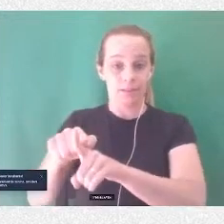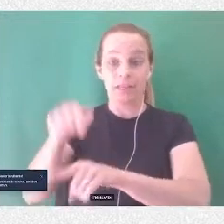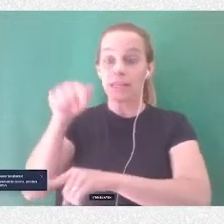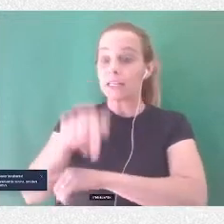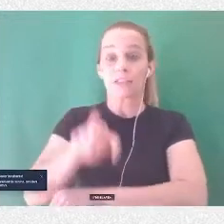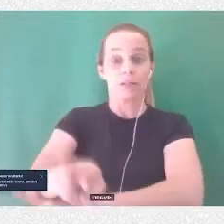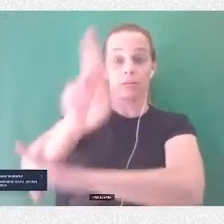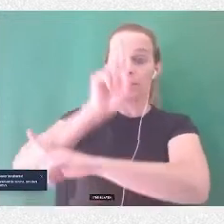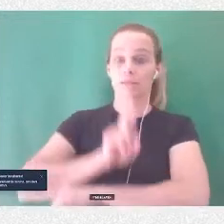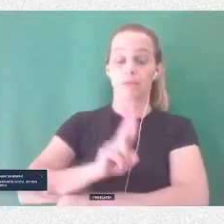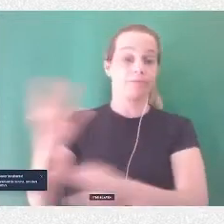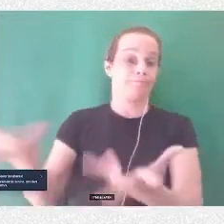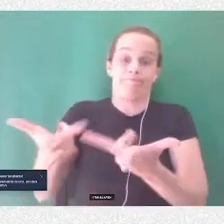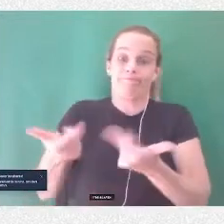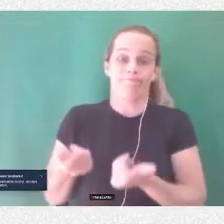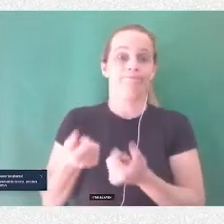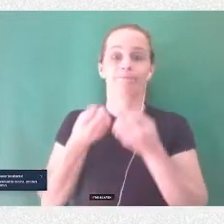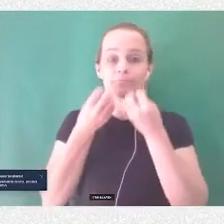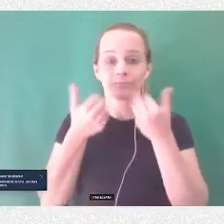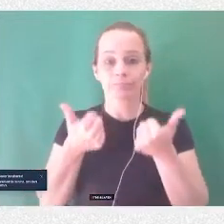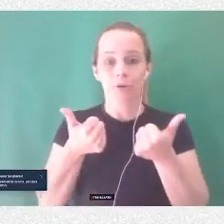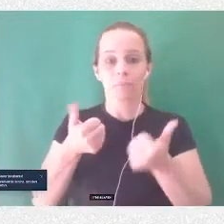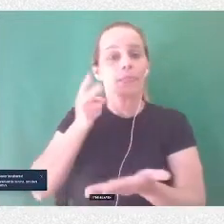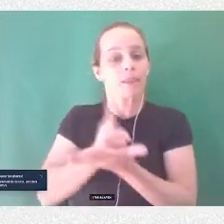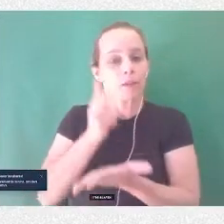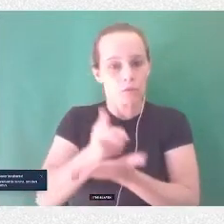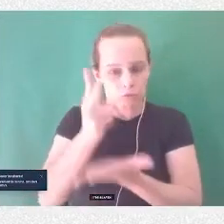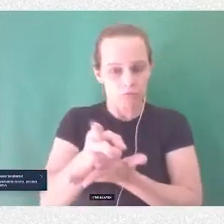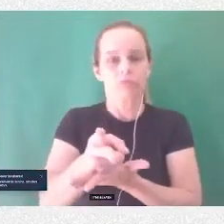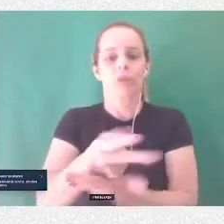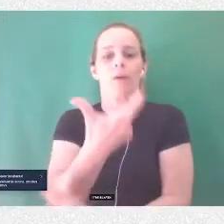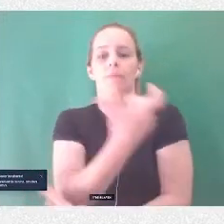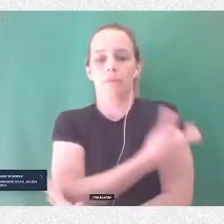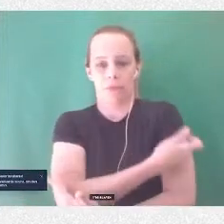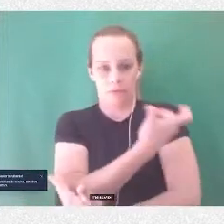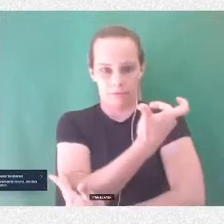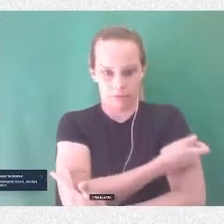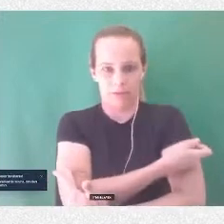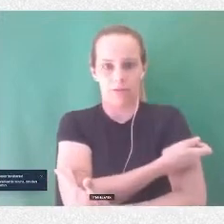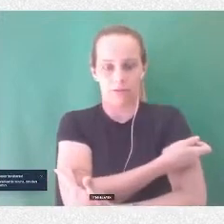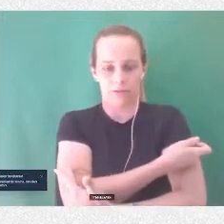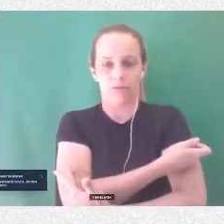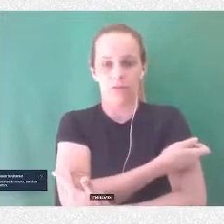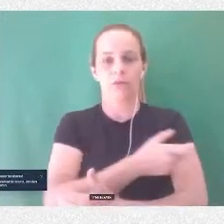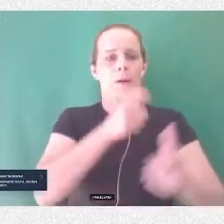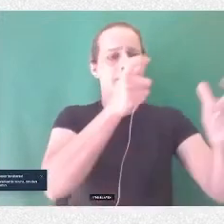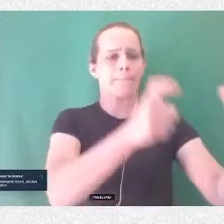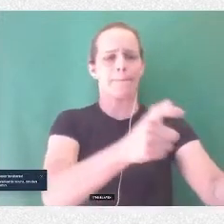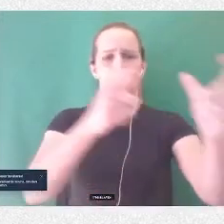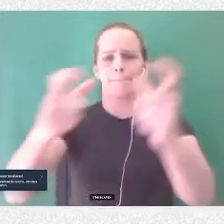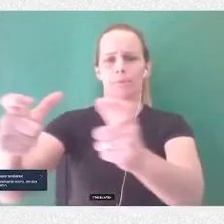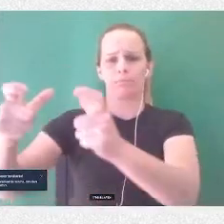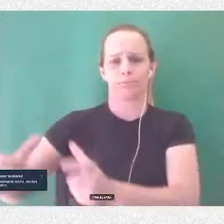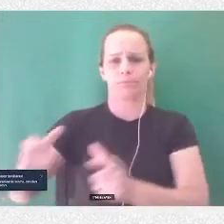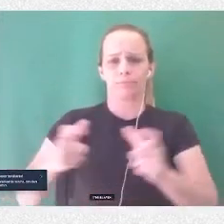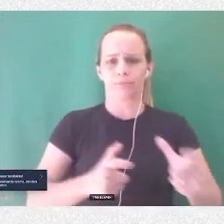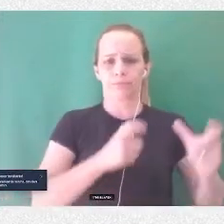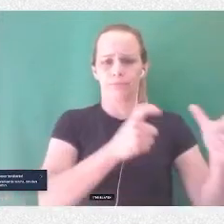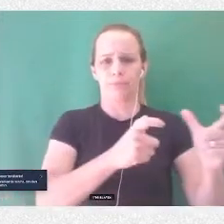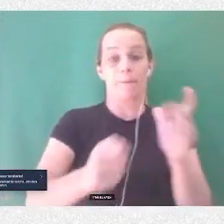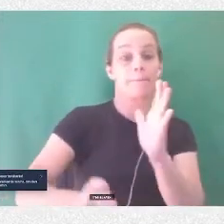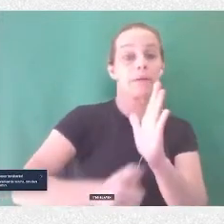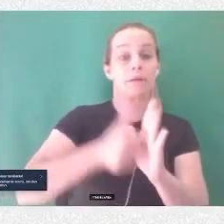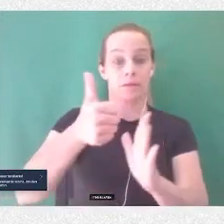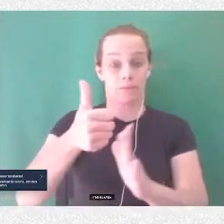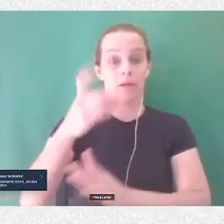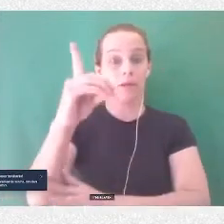resultado excelente. Nós seguimos com a aplicação das vacinas nos nossos pontos de vacinação. Atualmente, as primeiras doses e